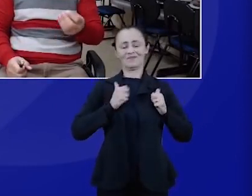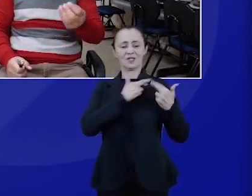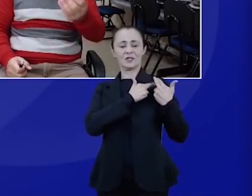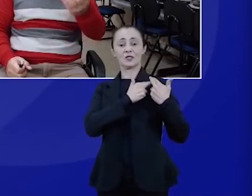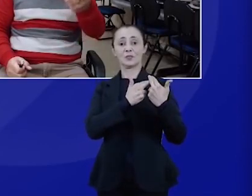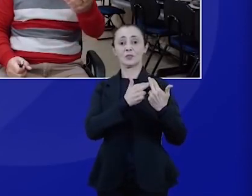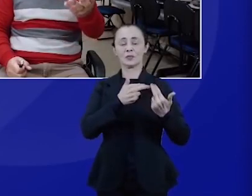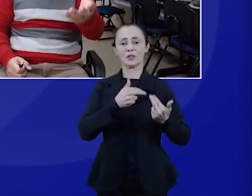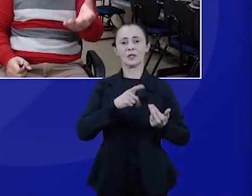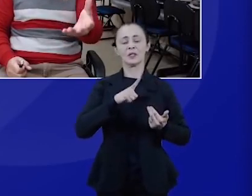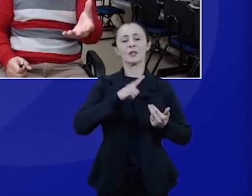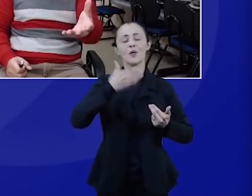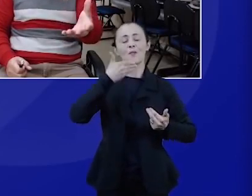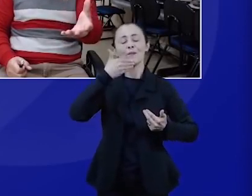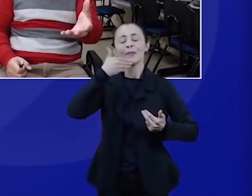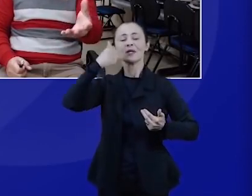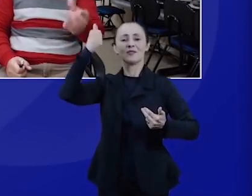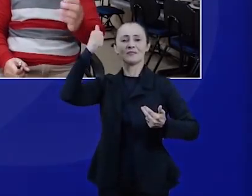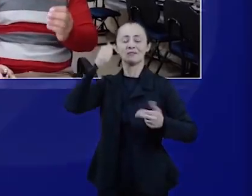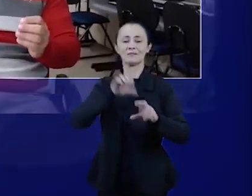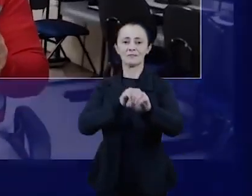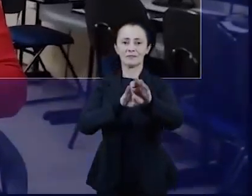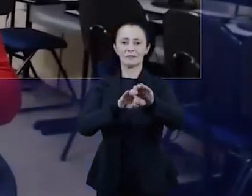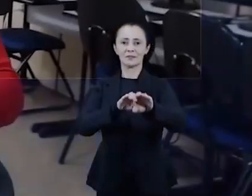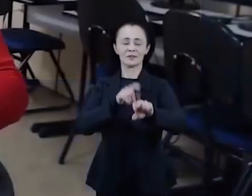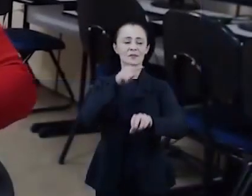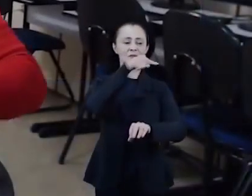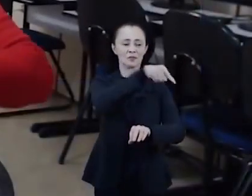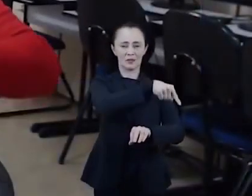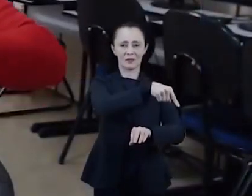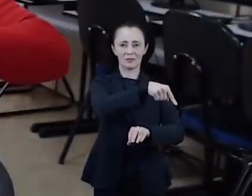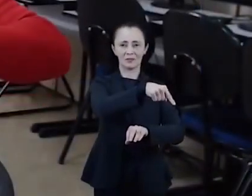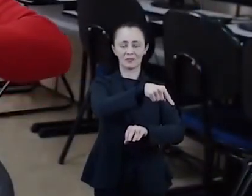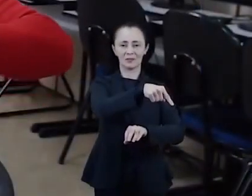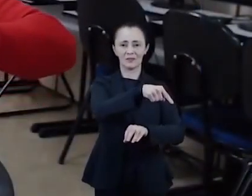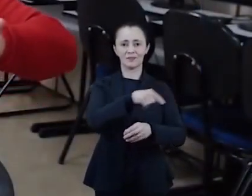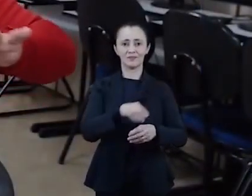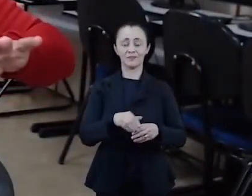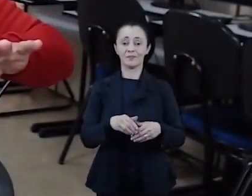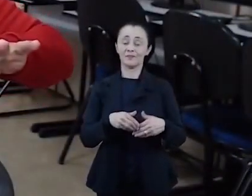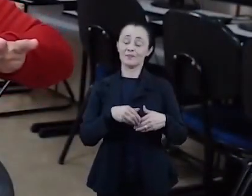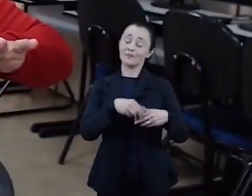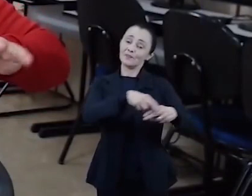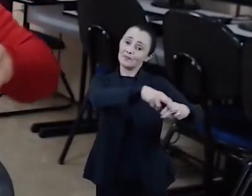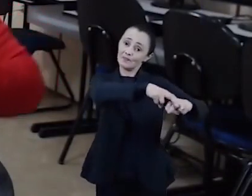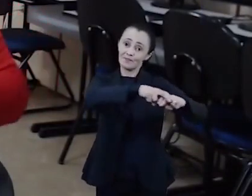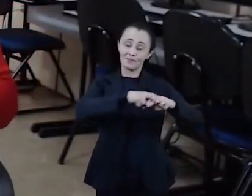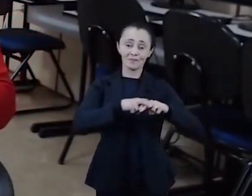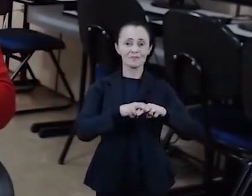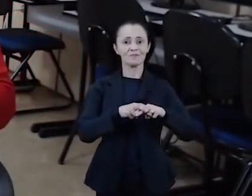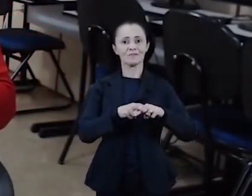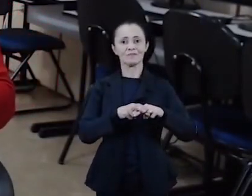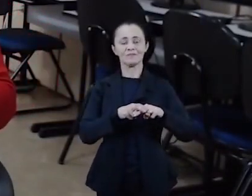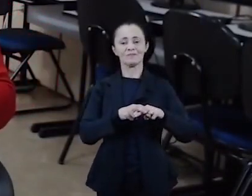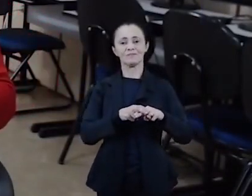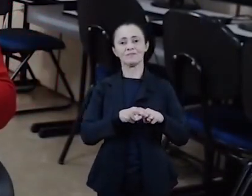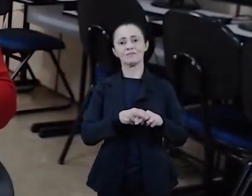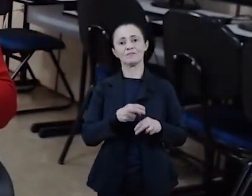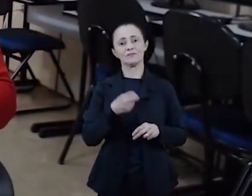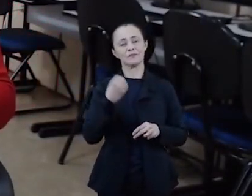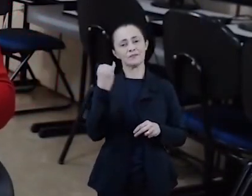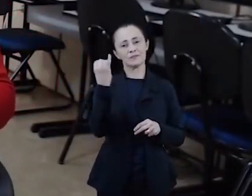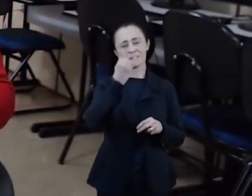levar o melhor para a educação do campo, pois nós temos que ampliar todo esse